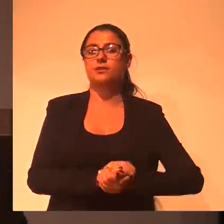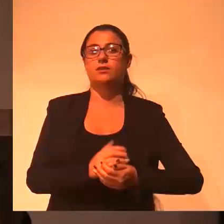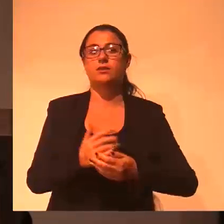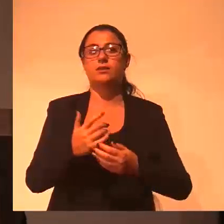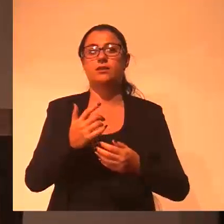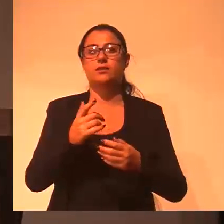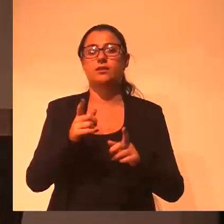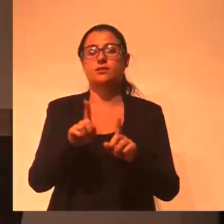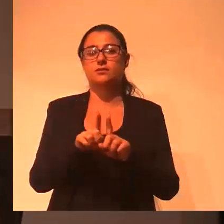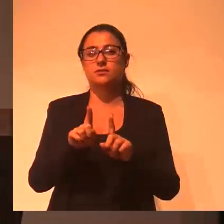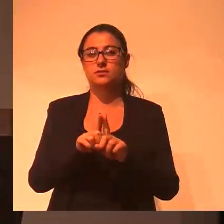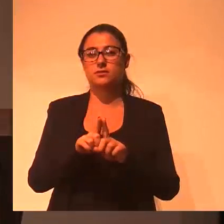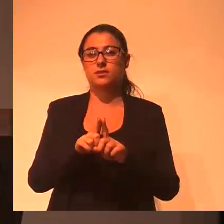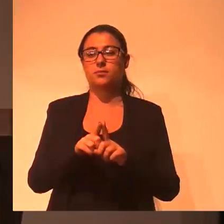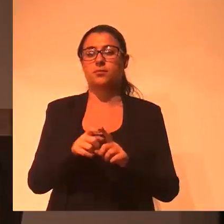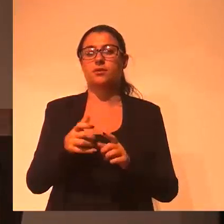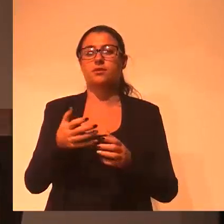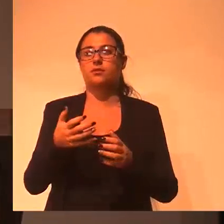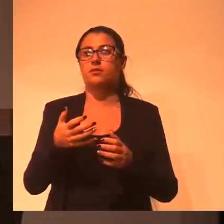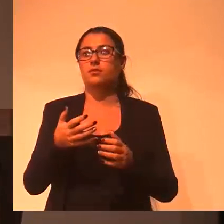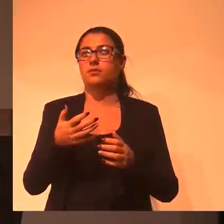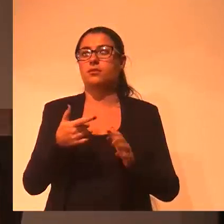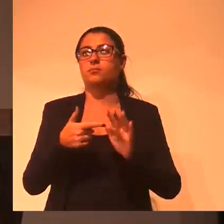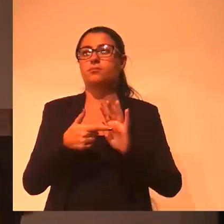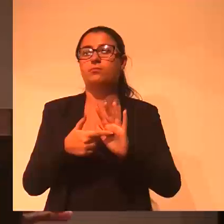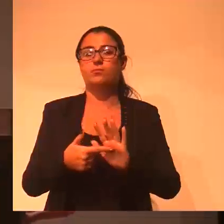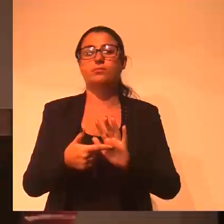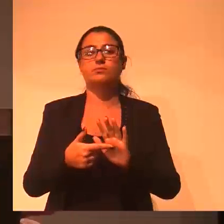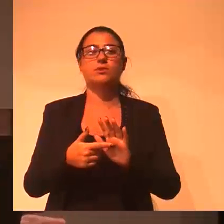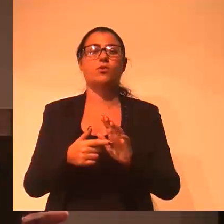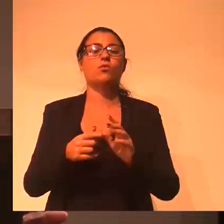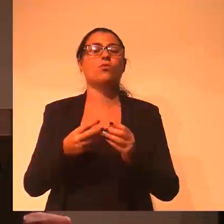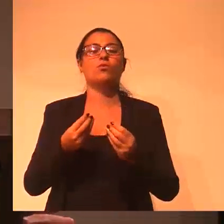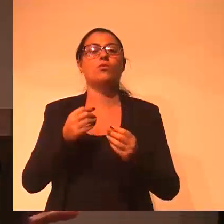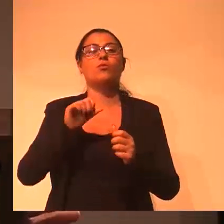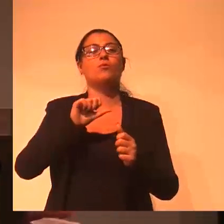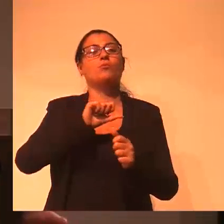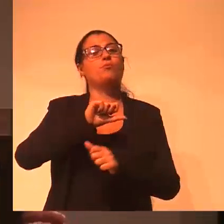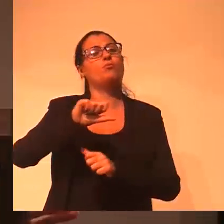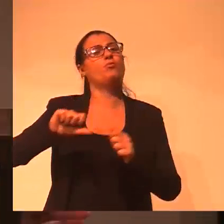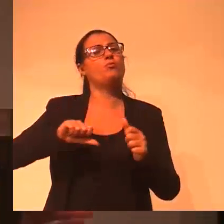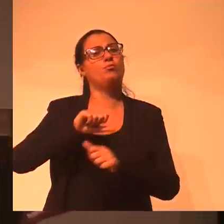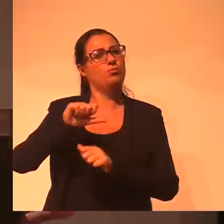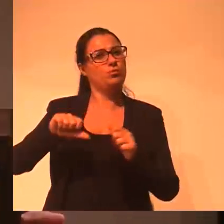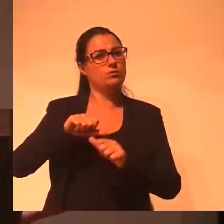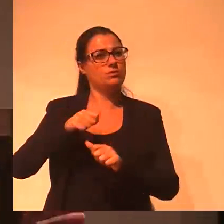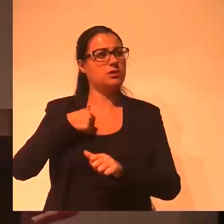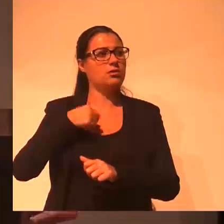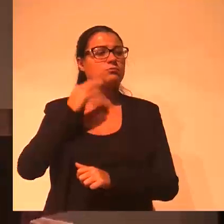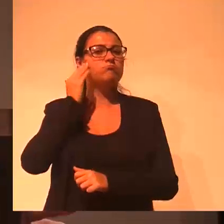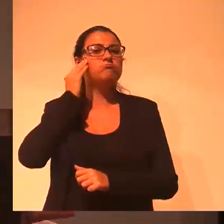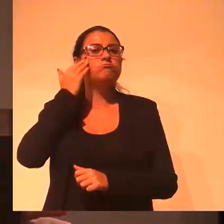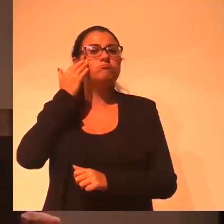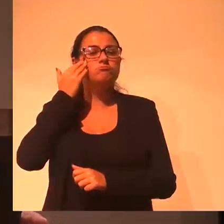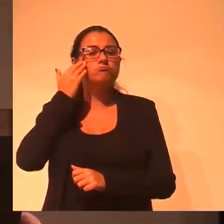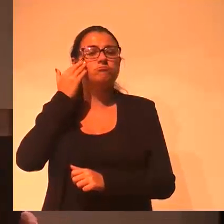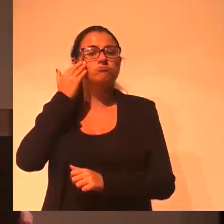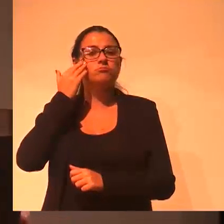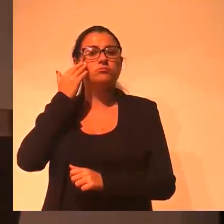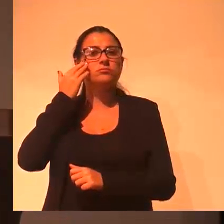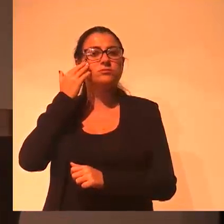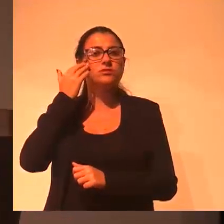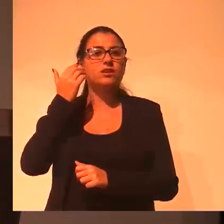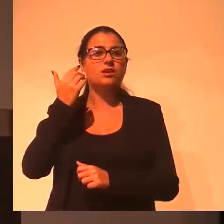separei aqui o que eu enxergo como mudança na administração. No meu modo de entender, é tolerável que a